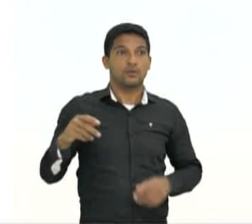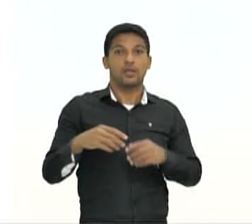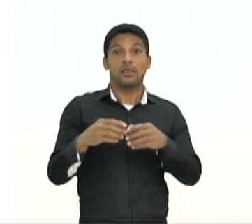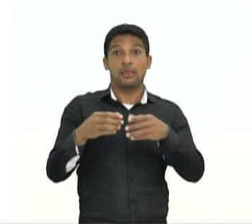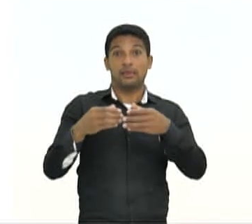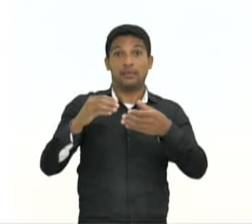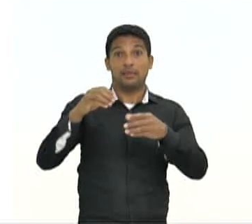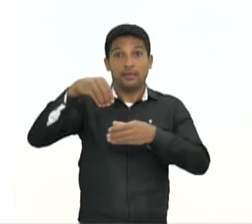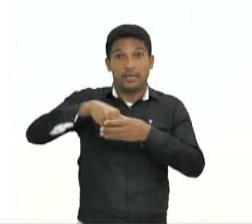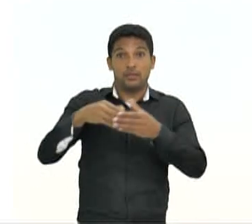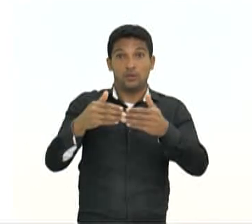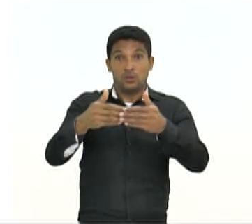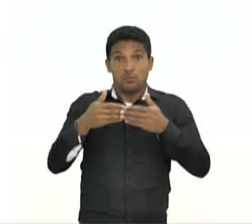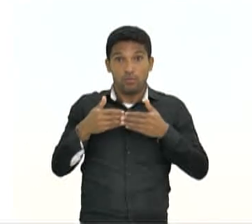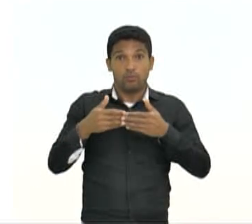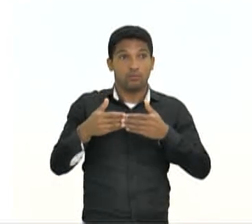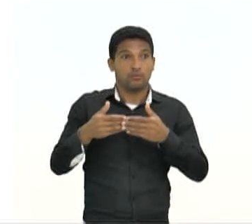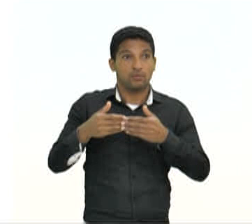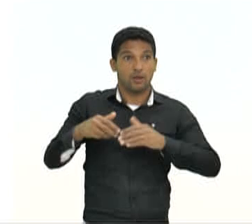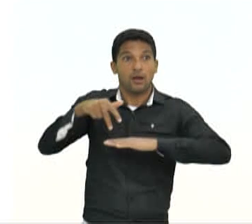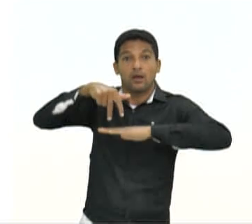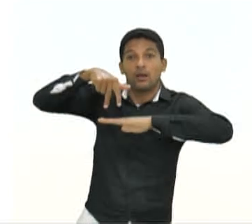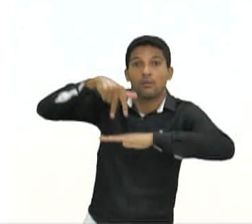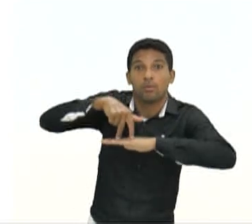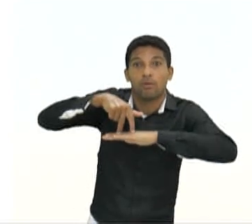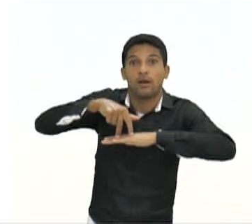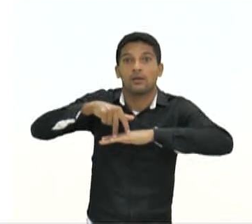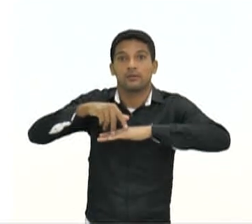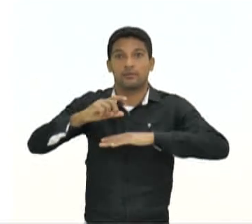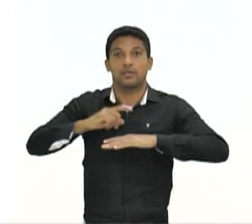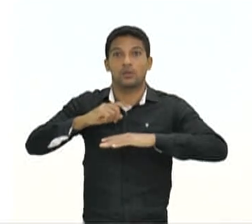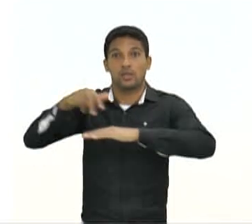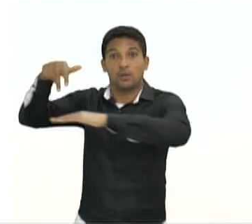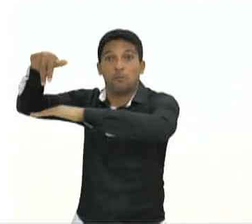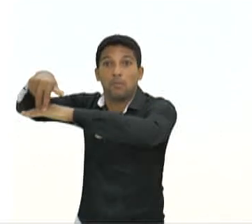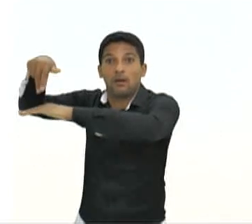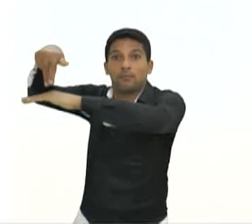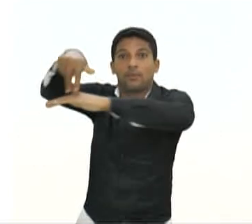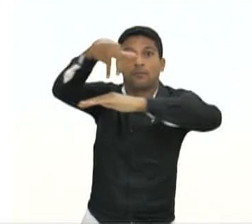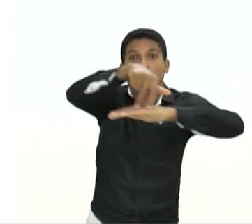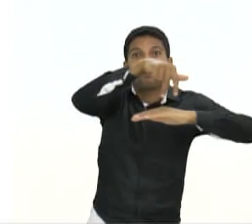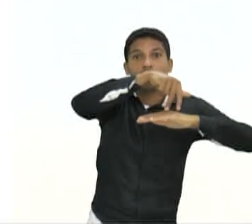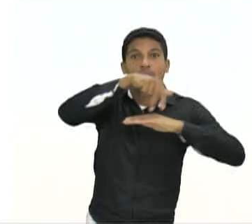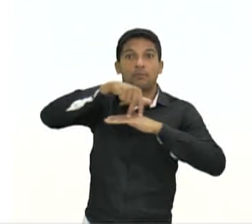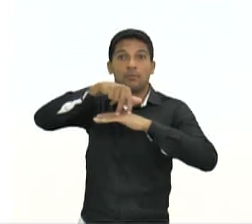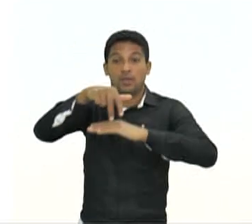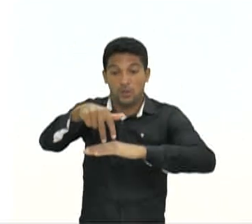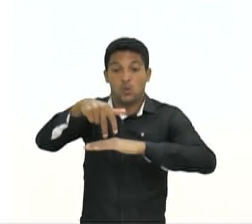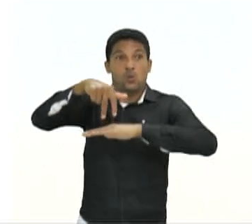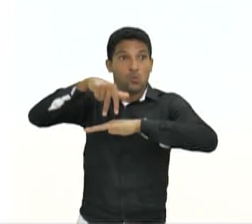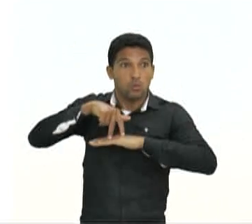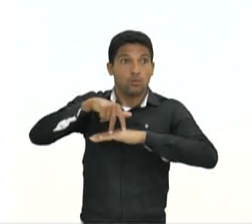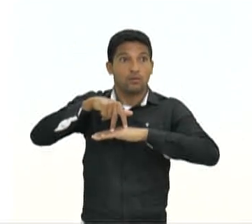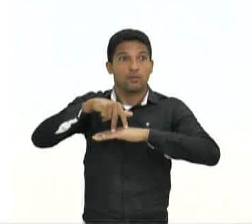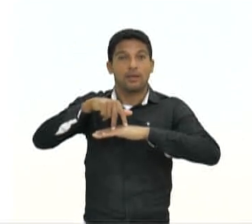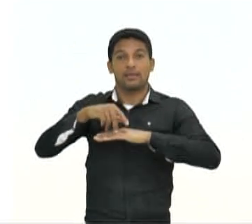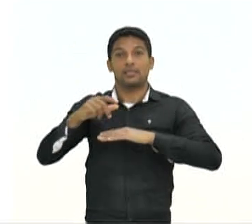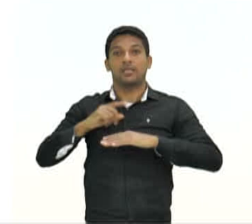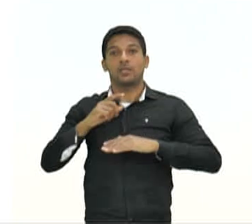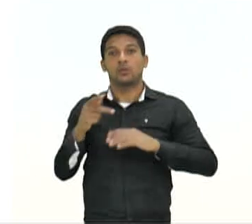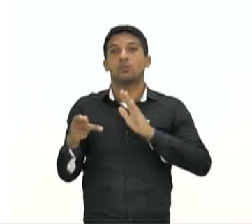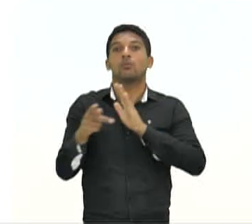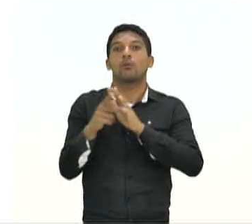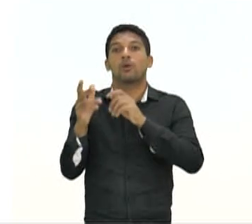Então os jogadores se posicionam desta maneira como está colocada aqui para vocês. Aqui o catcher é arremessador,